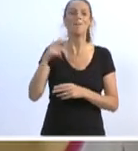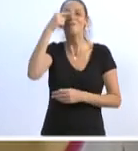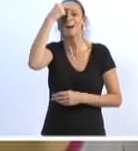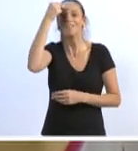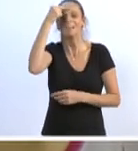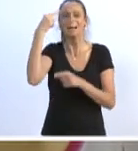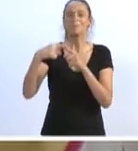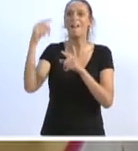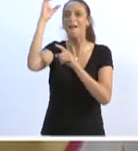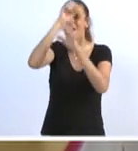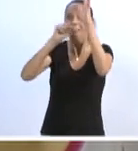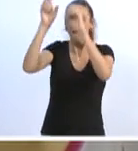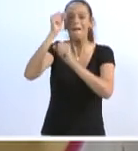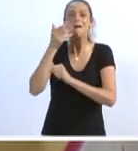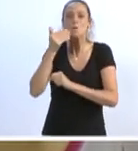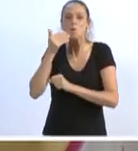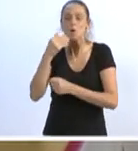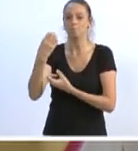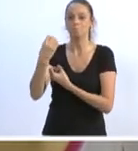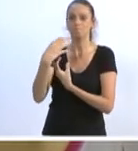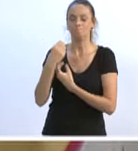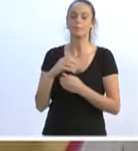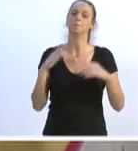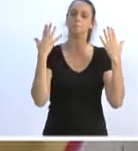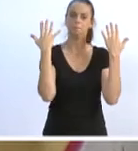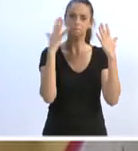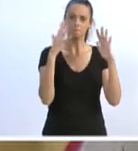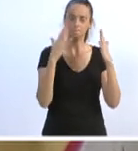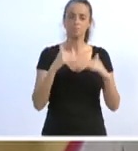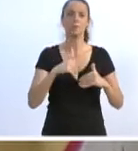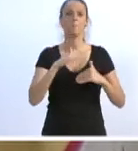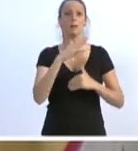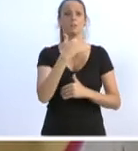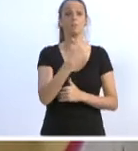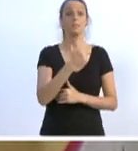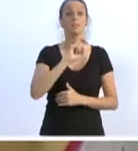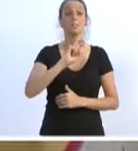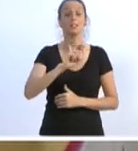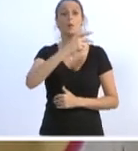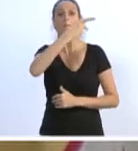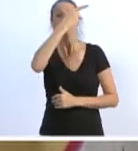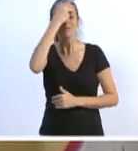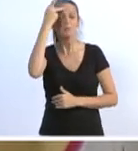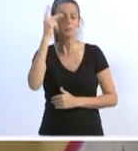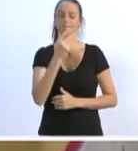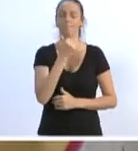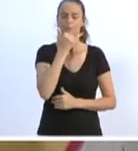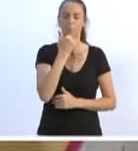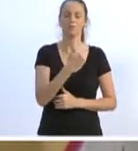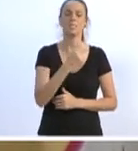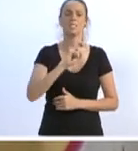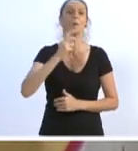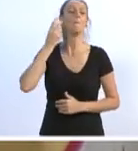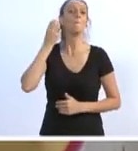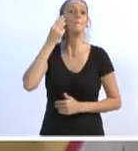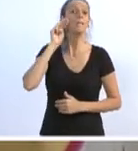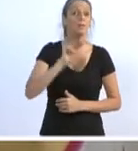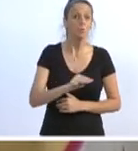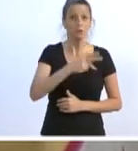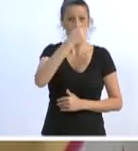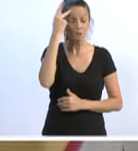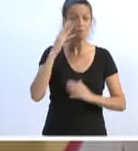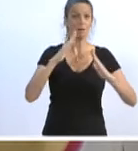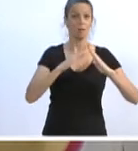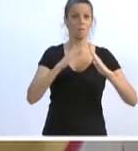gostaria de dar os parabéns a esses mais de 25 milhões de descendentes de imigrantes italianos aqui no